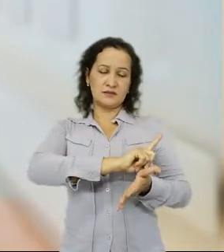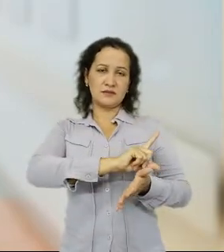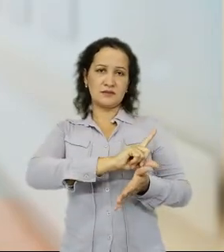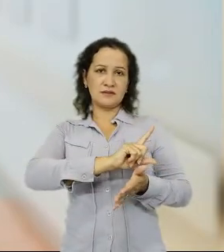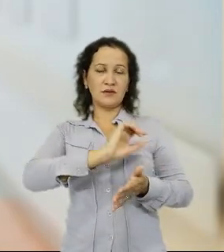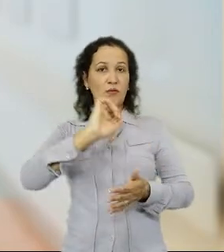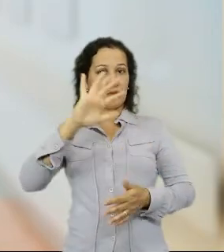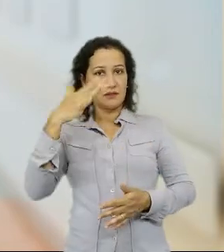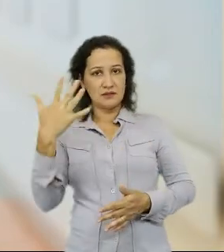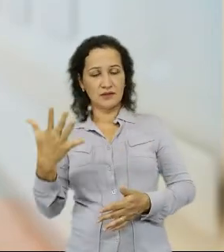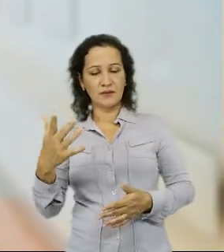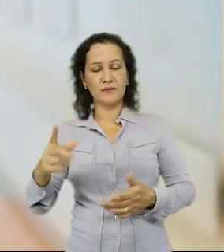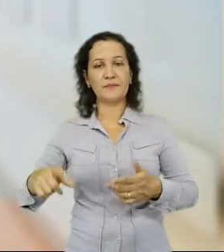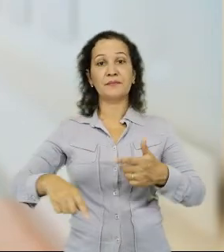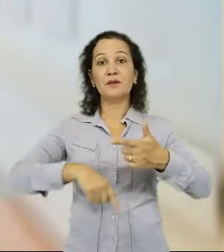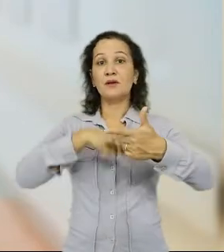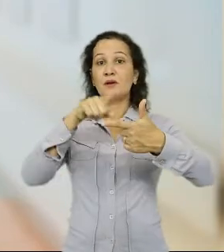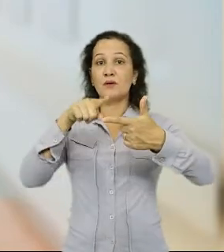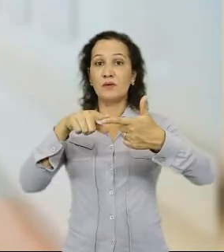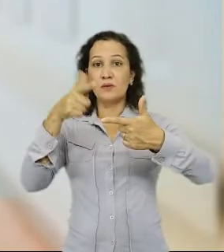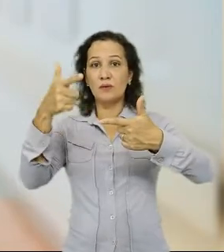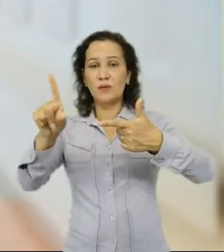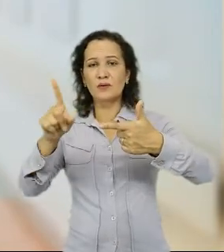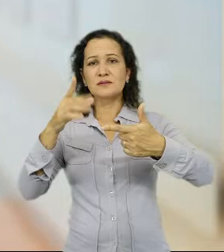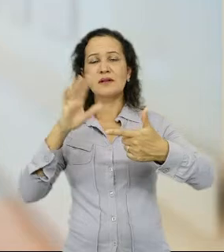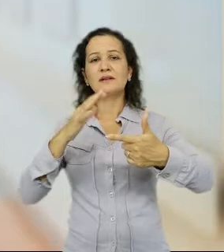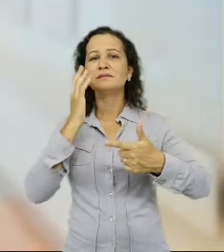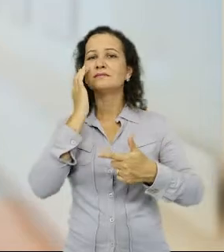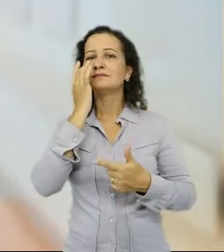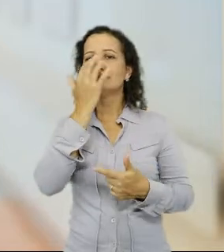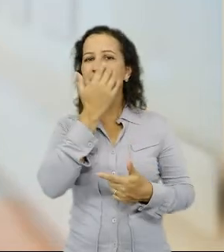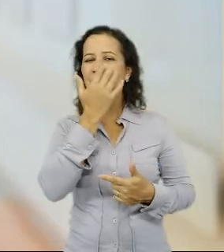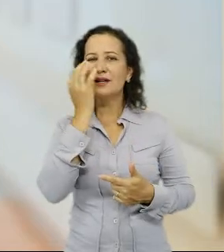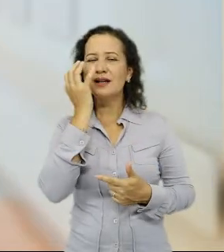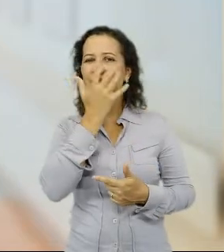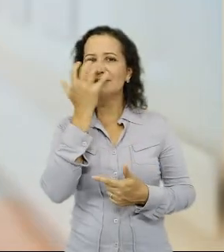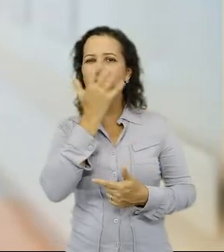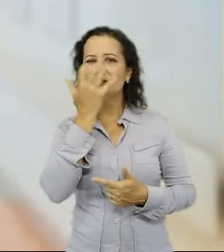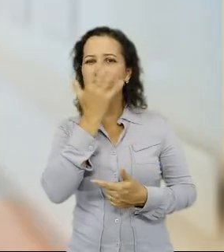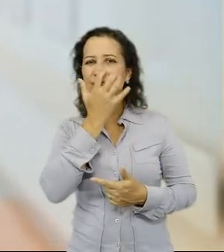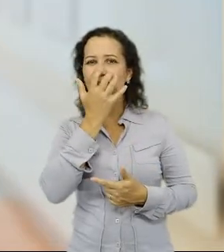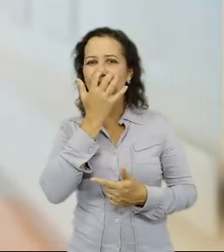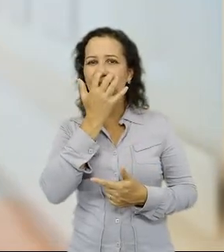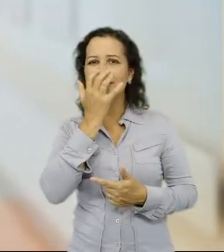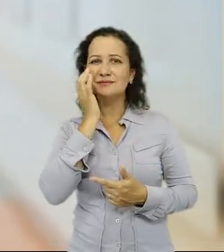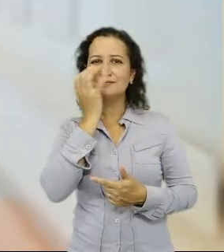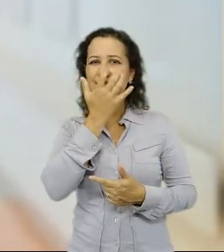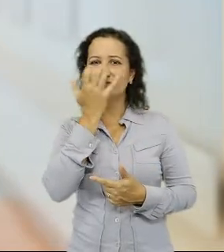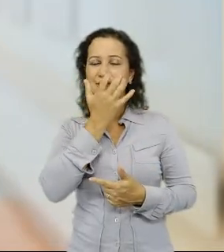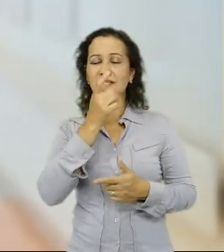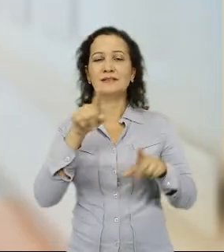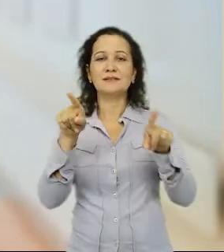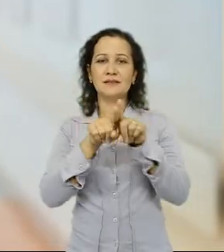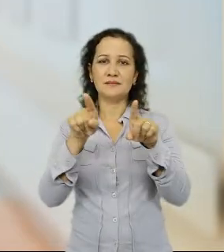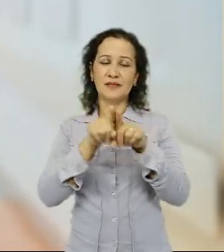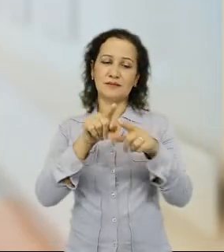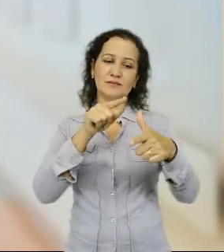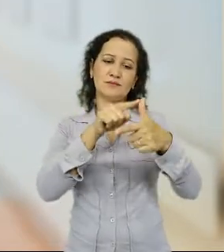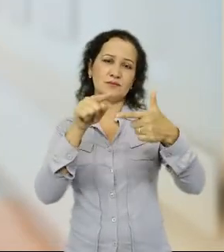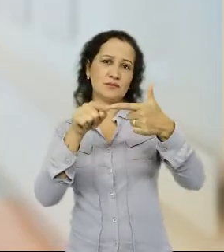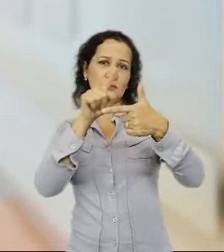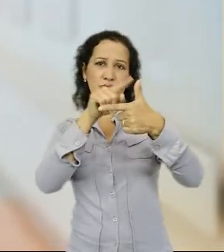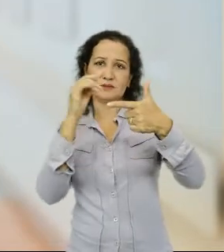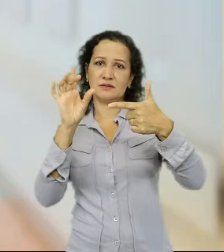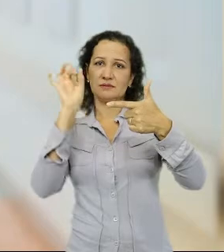a história de hipersensibilidade a qualquer tipo de componente na vacina. Essas duas contraindicações gerais são